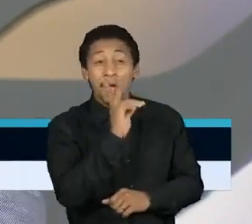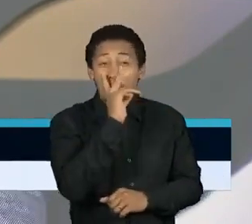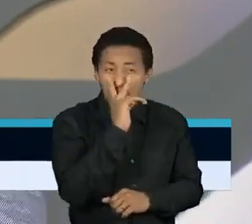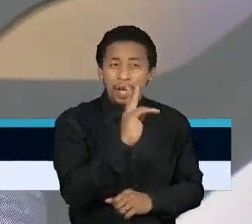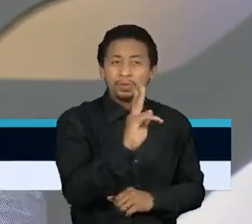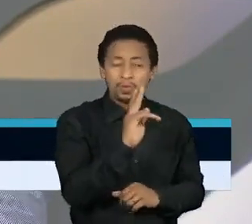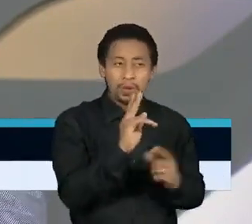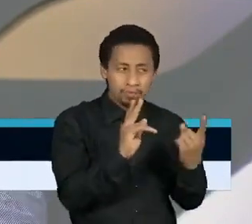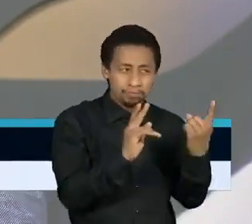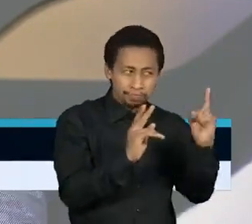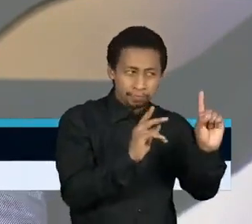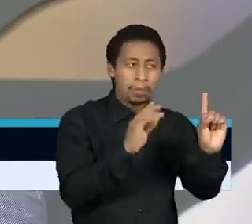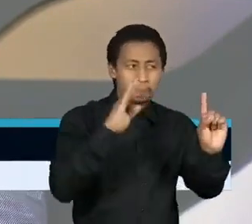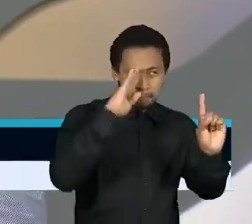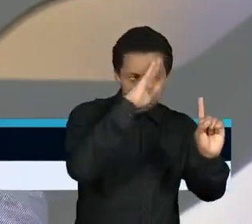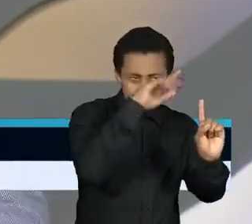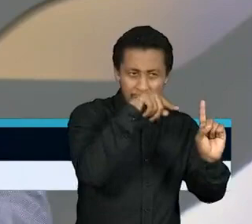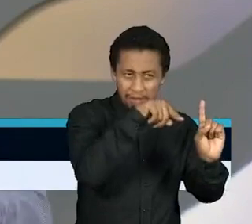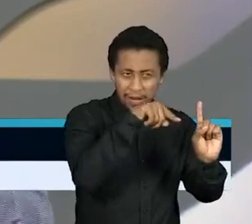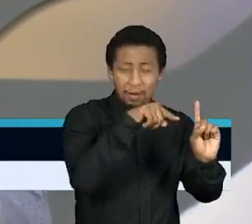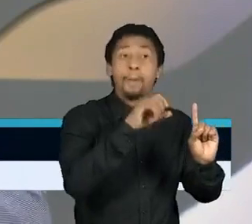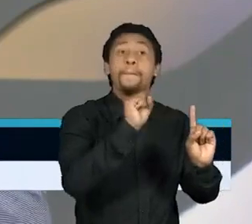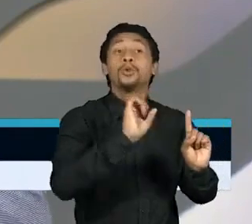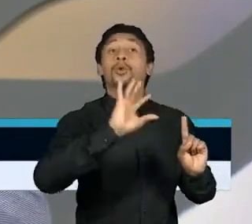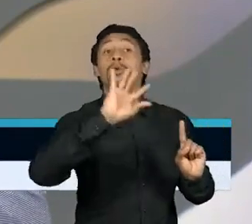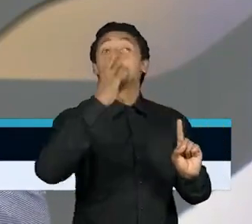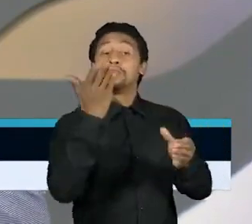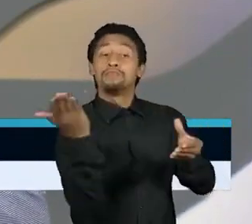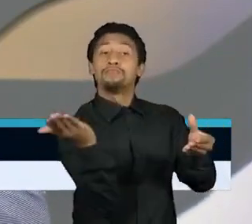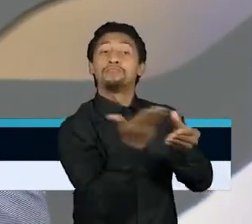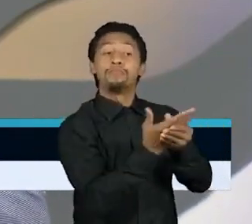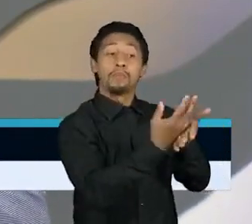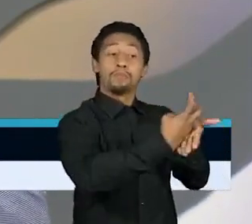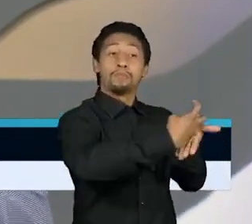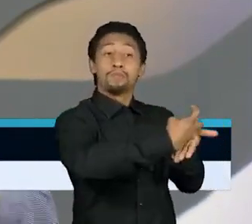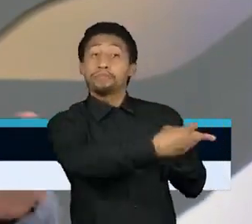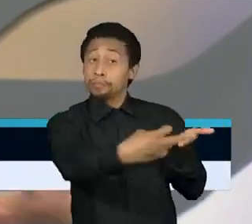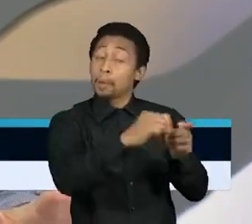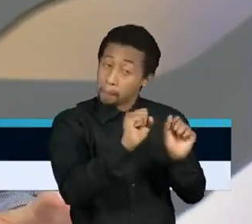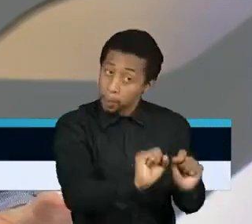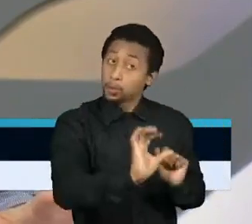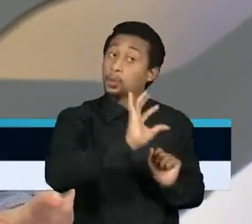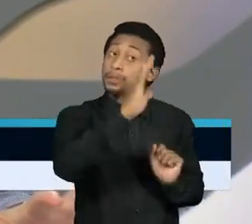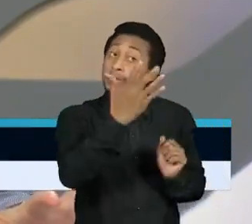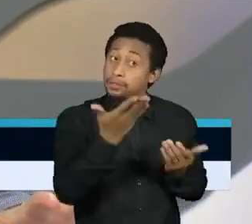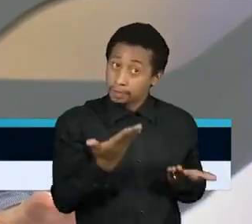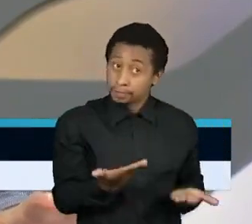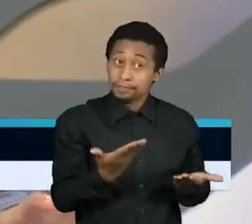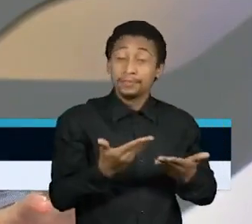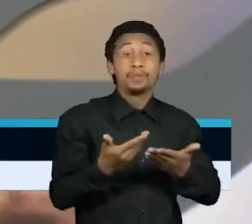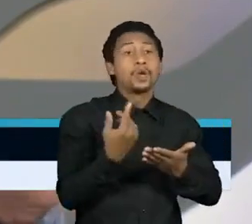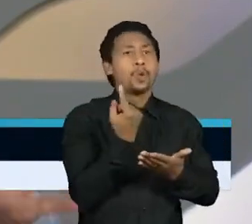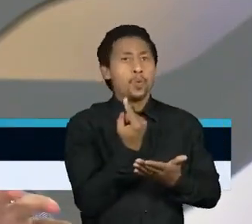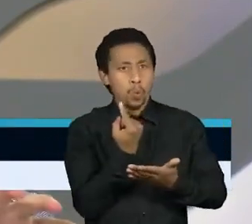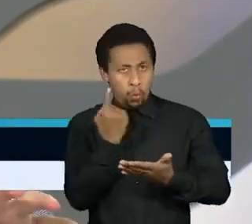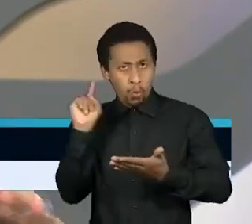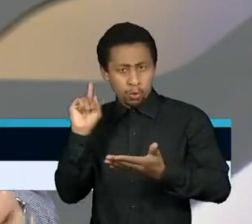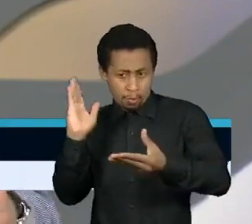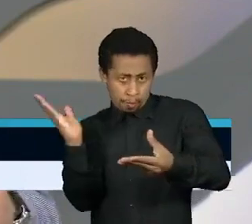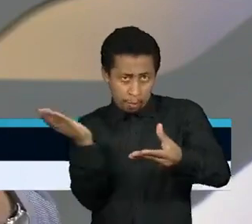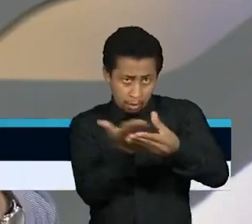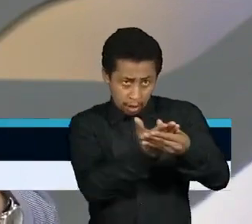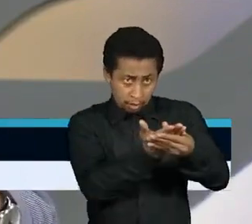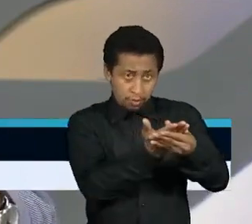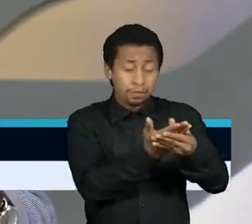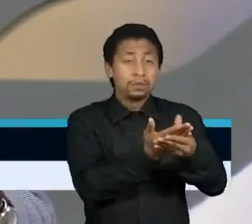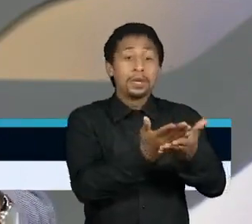ser movida, que é a peça do impeachment. Essa peça não entrou nas considerações. O último pedido de impeachment foi assinado